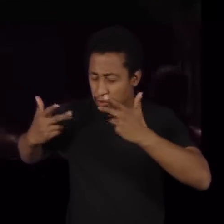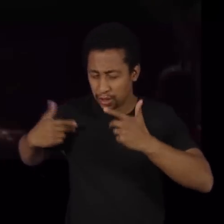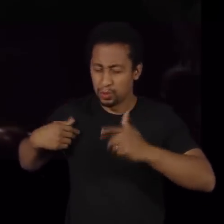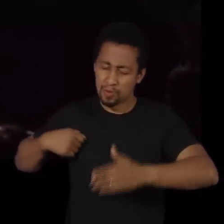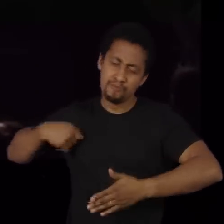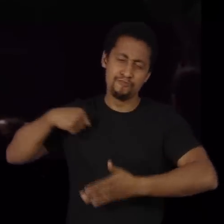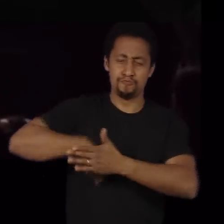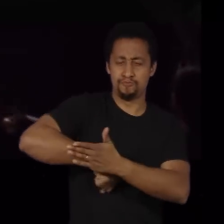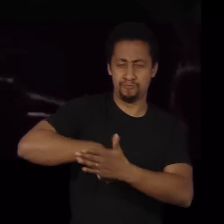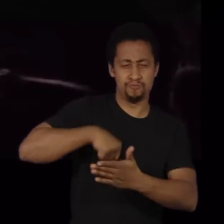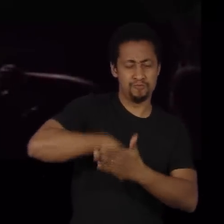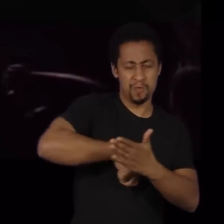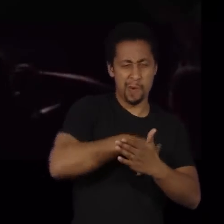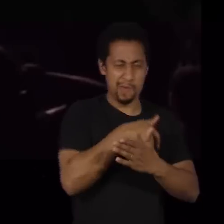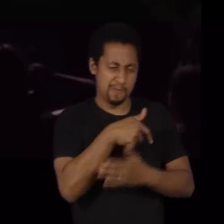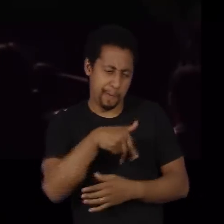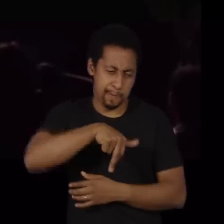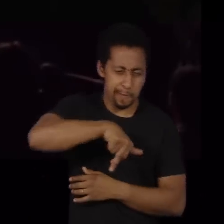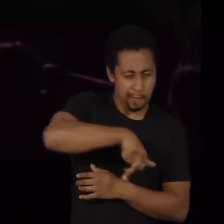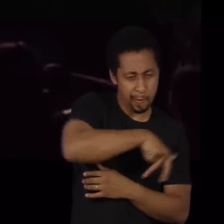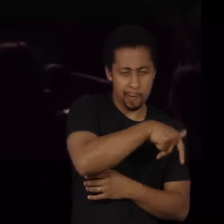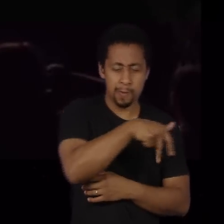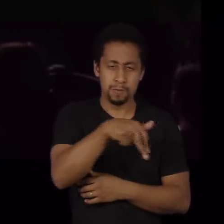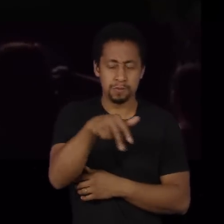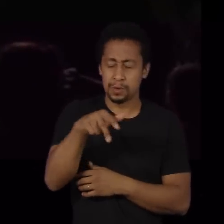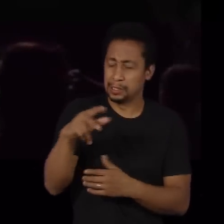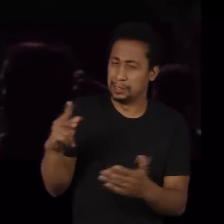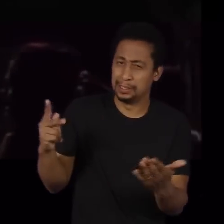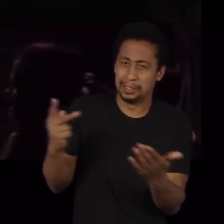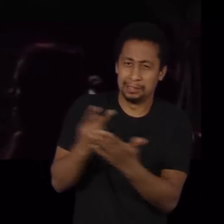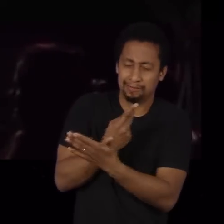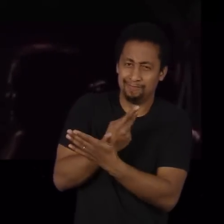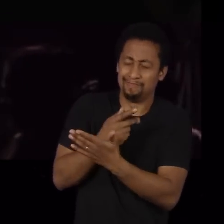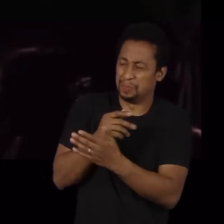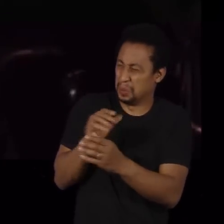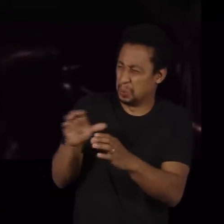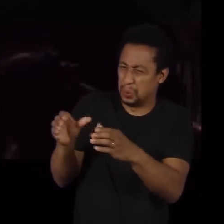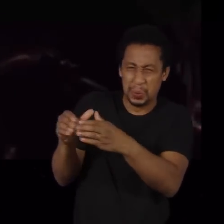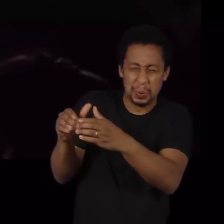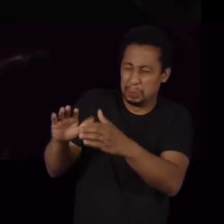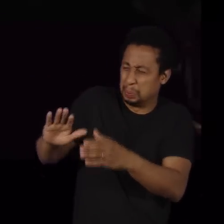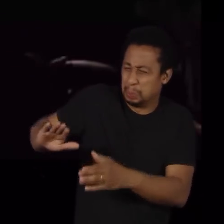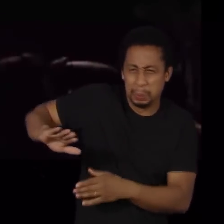percevejos. Fui devorada pela mediocridade.